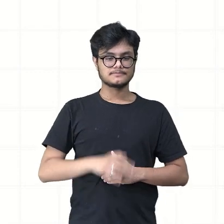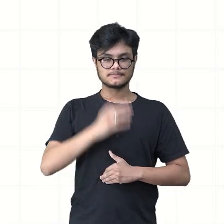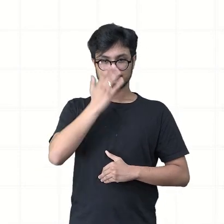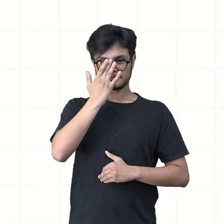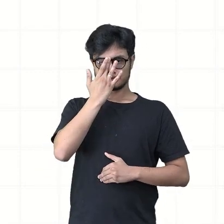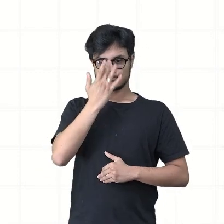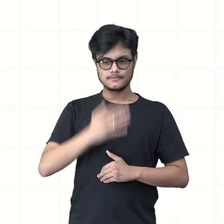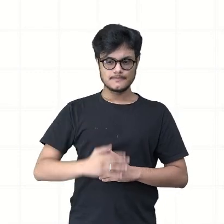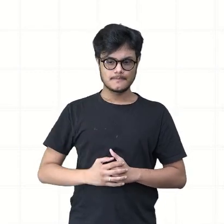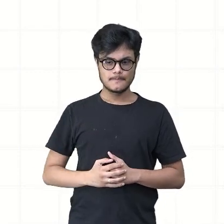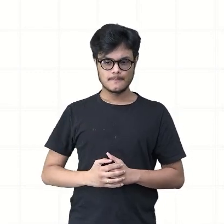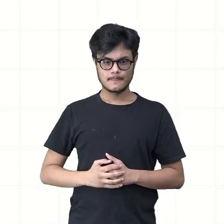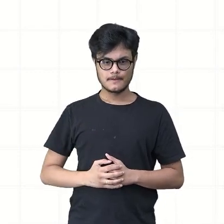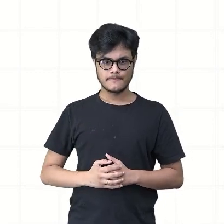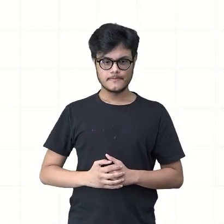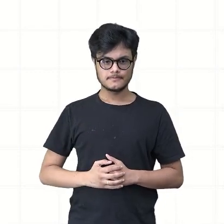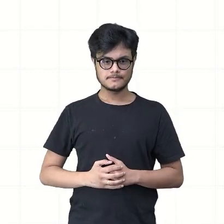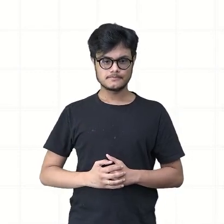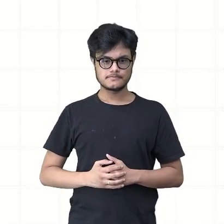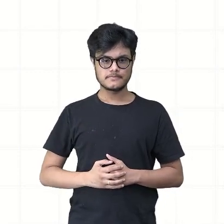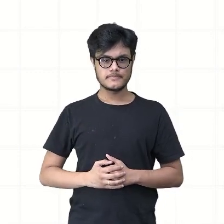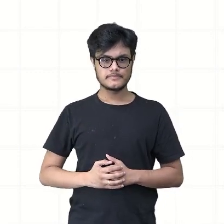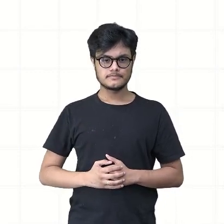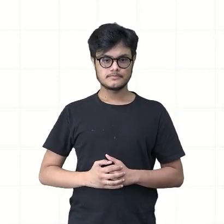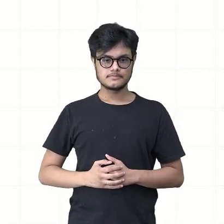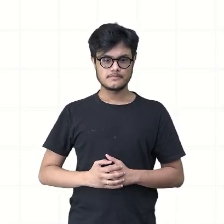de quilômetros,